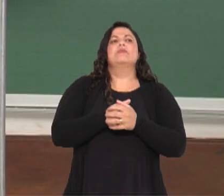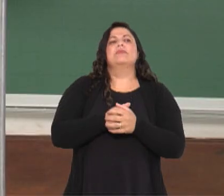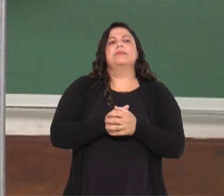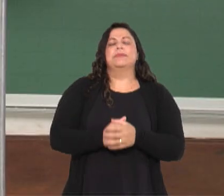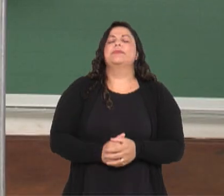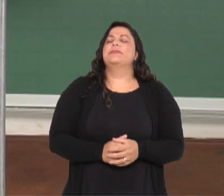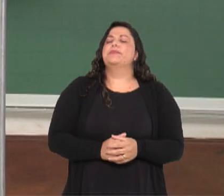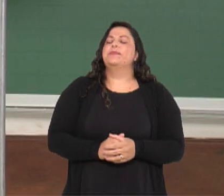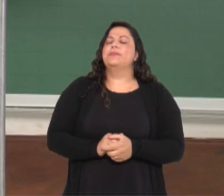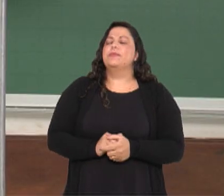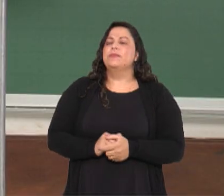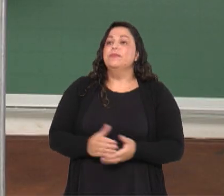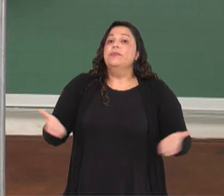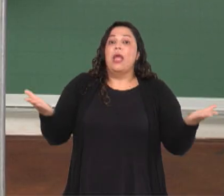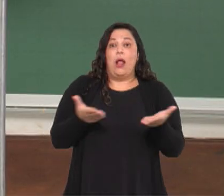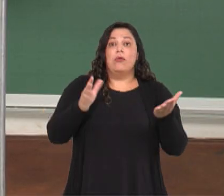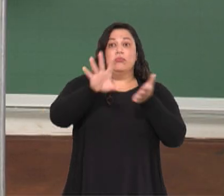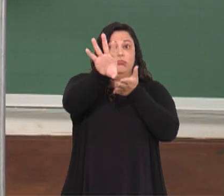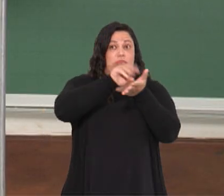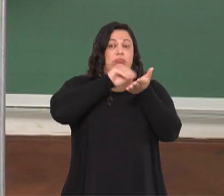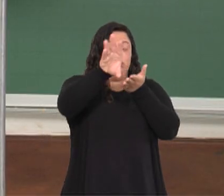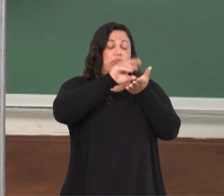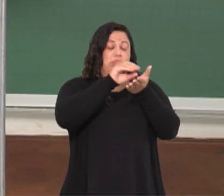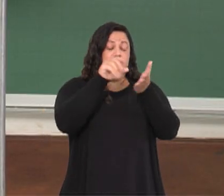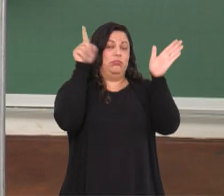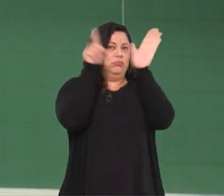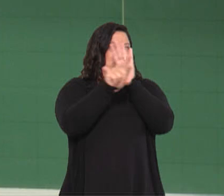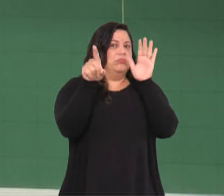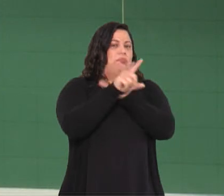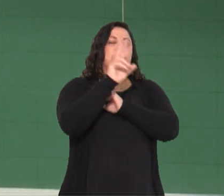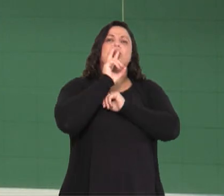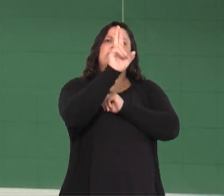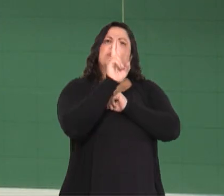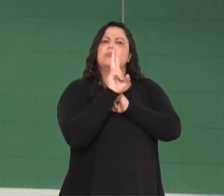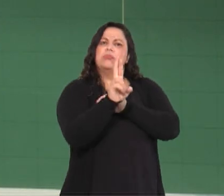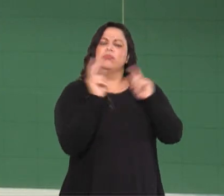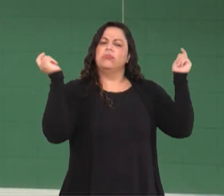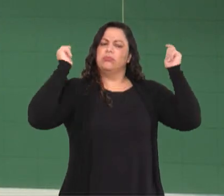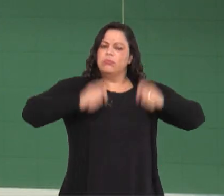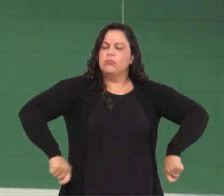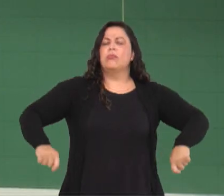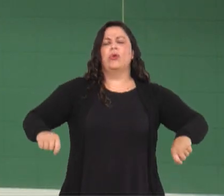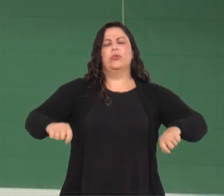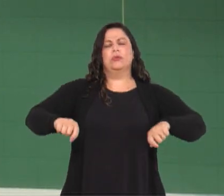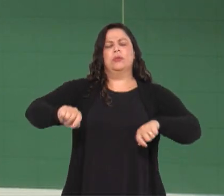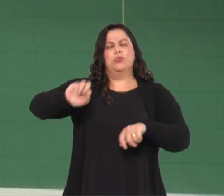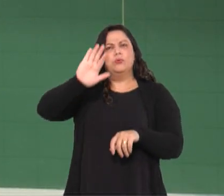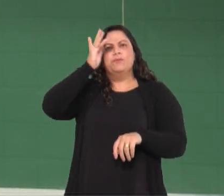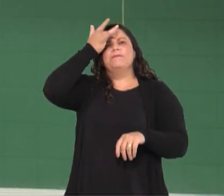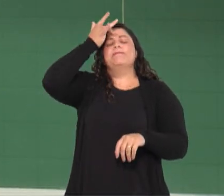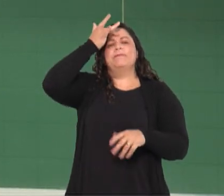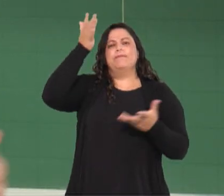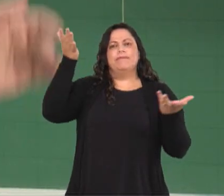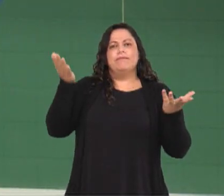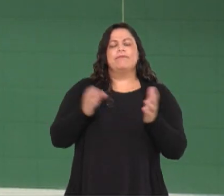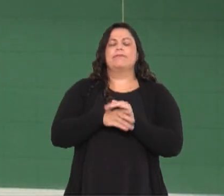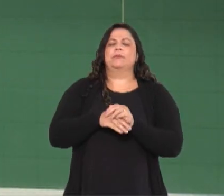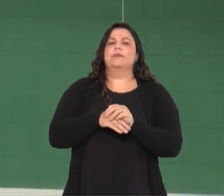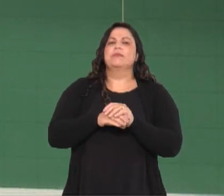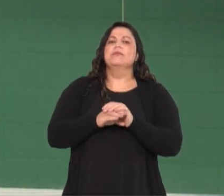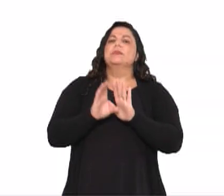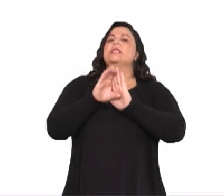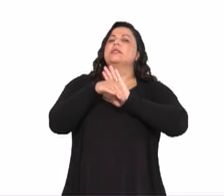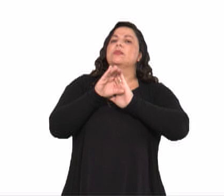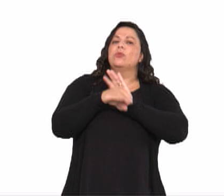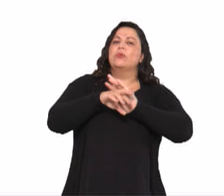você vai anotar as perguntas e responder para que nós possamos fixar esse primeiro conceito aí. Então,